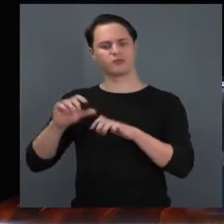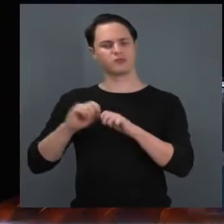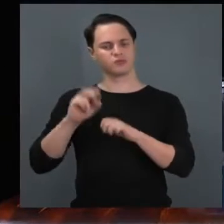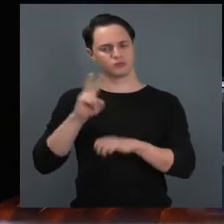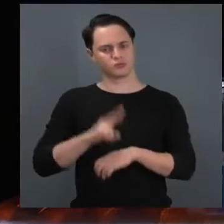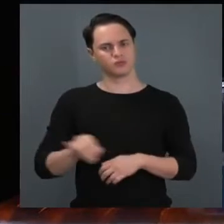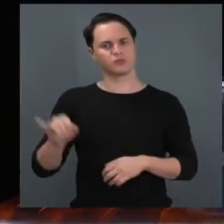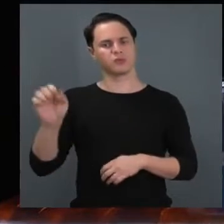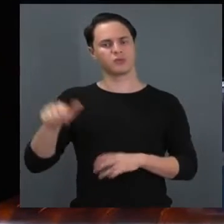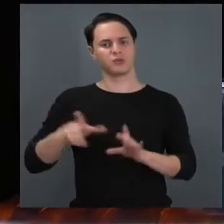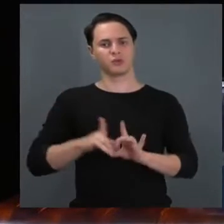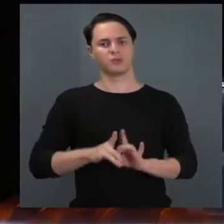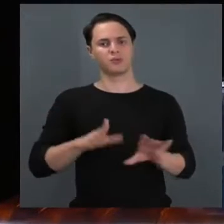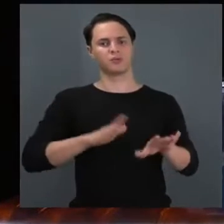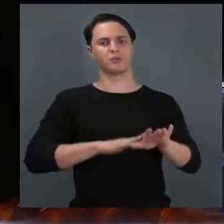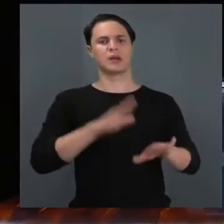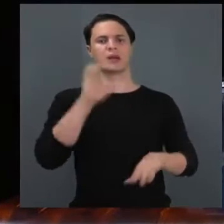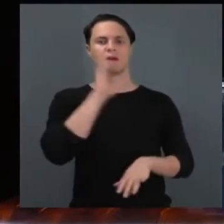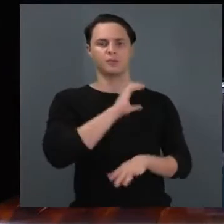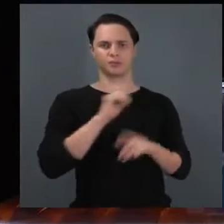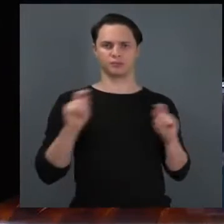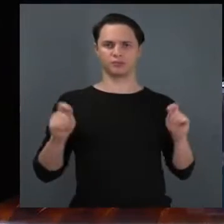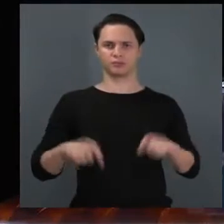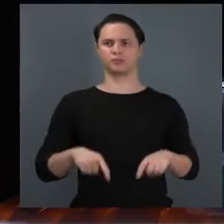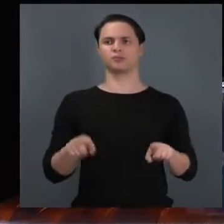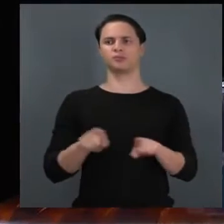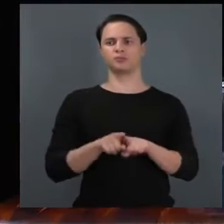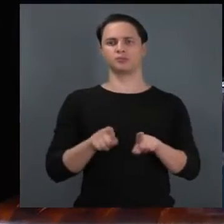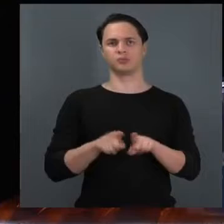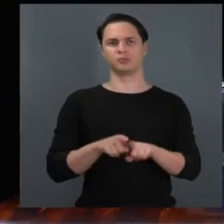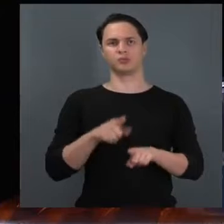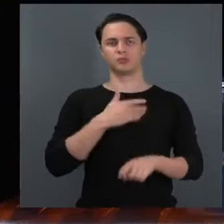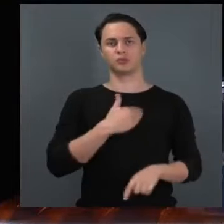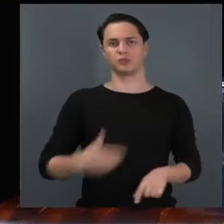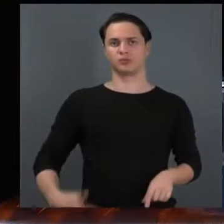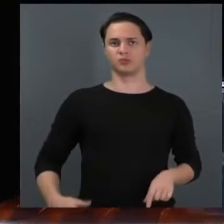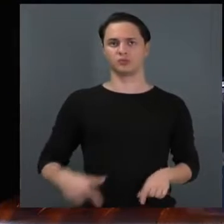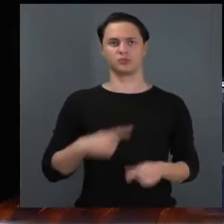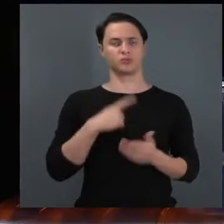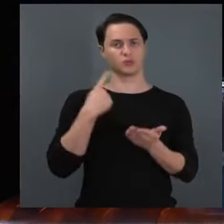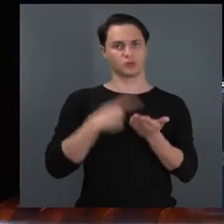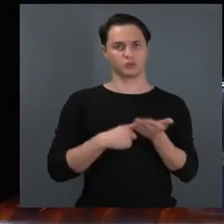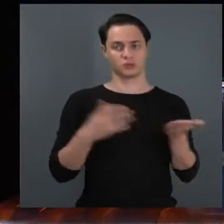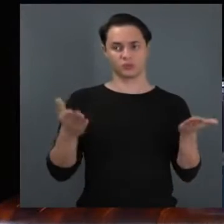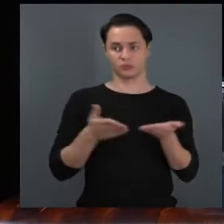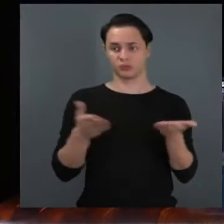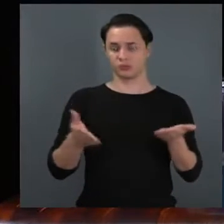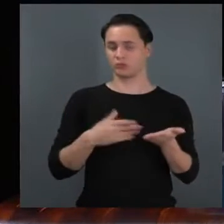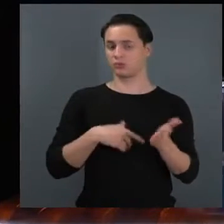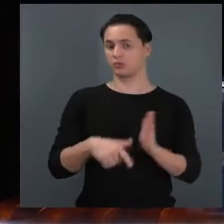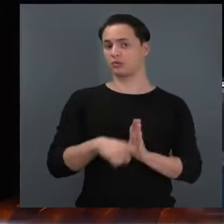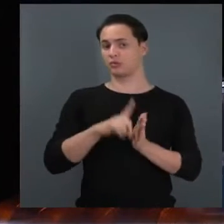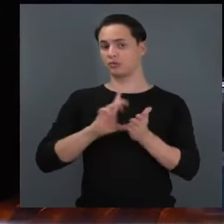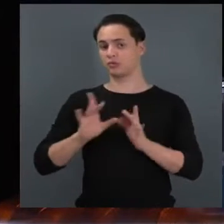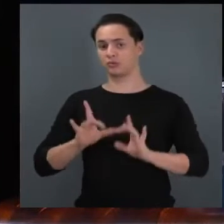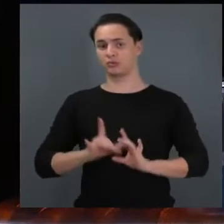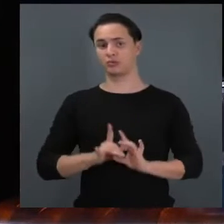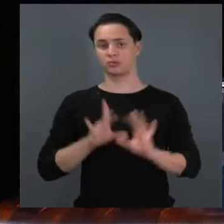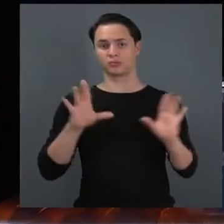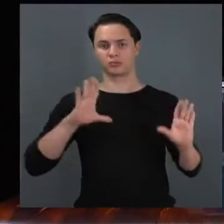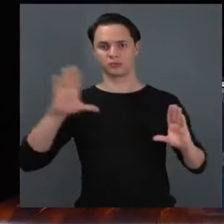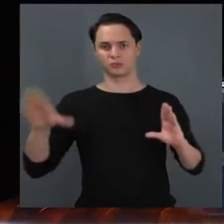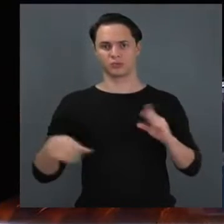para que seja liberado o mais rápido possível. E assim o governo se comprometeu de antecipar para liberar as